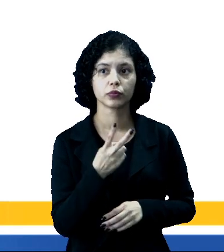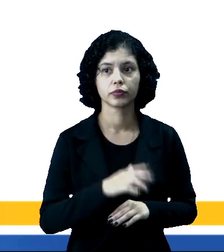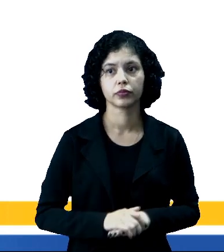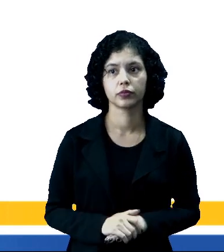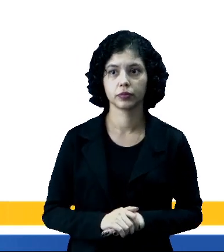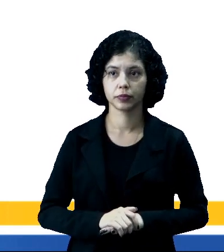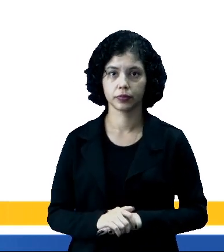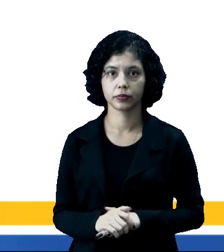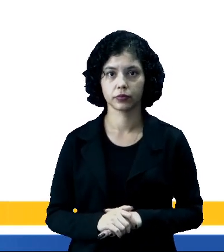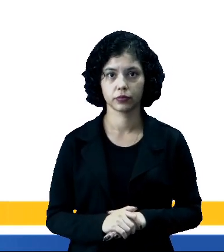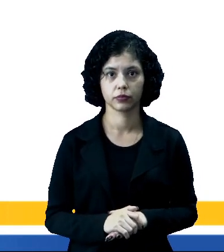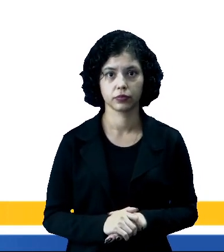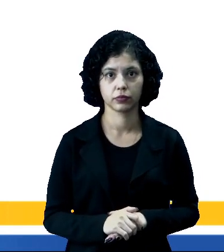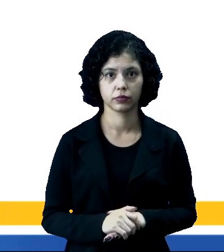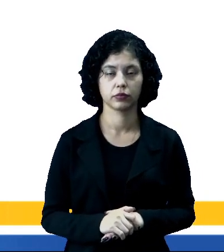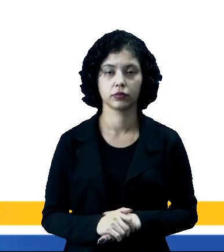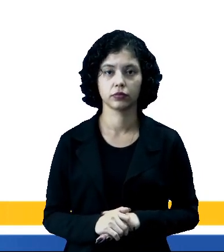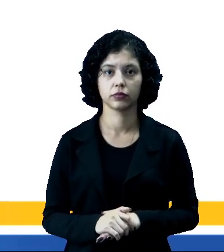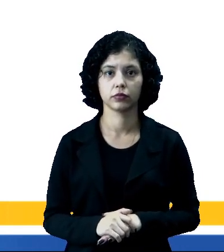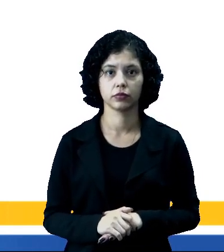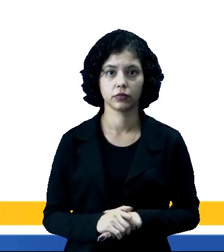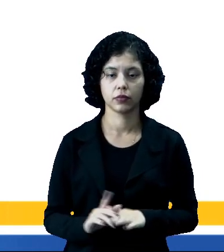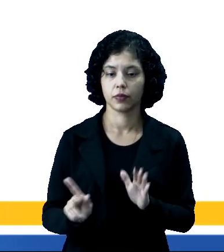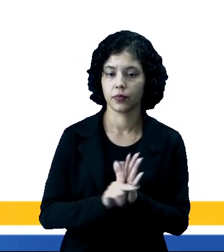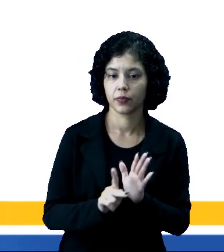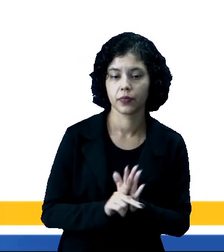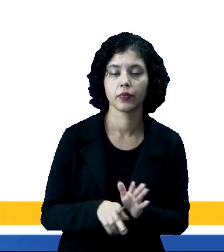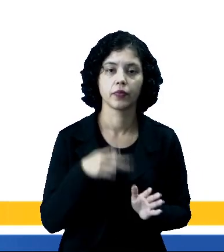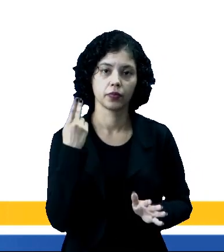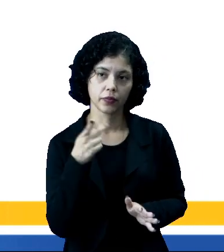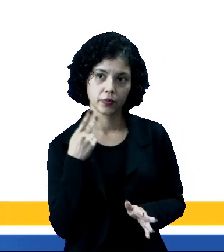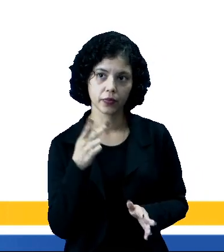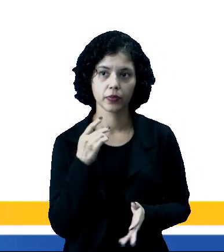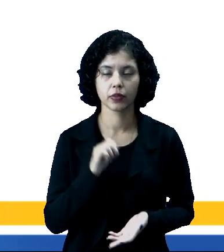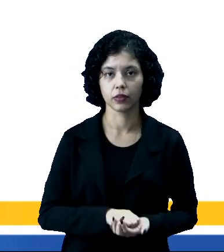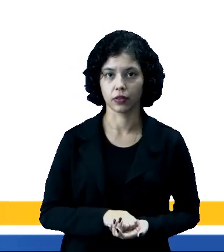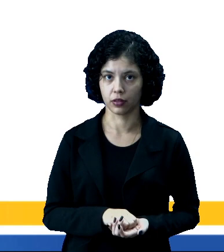Foi o próprio, a própria fala ali, né?